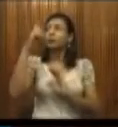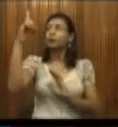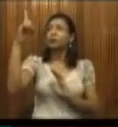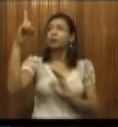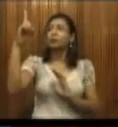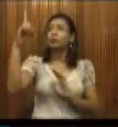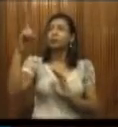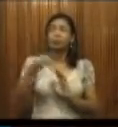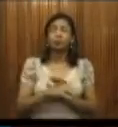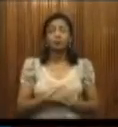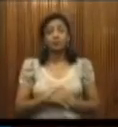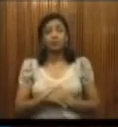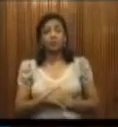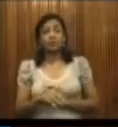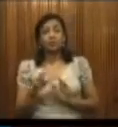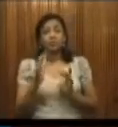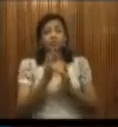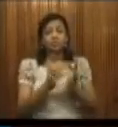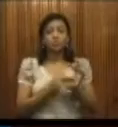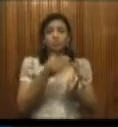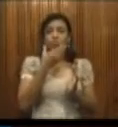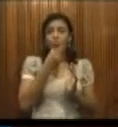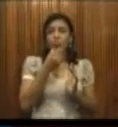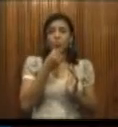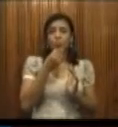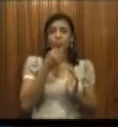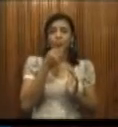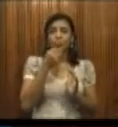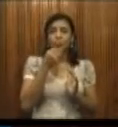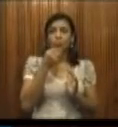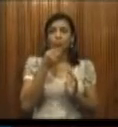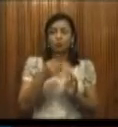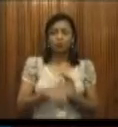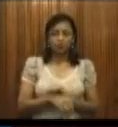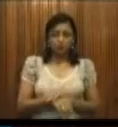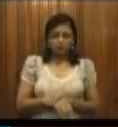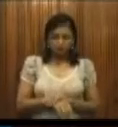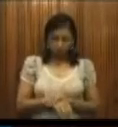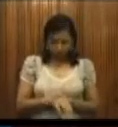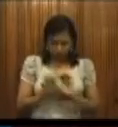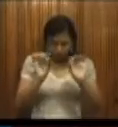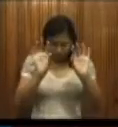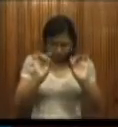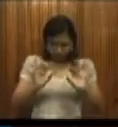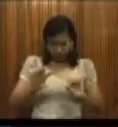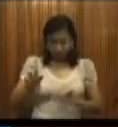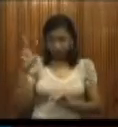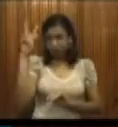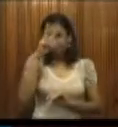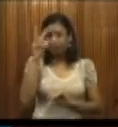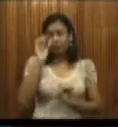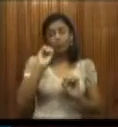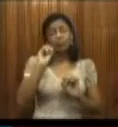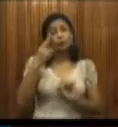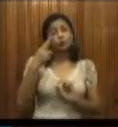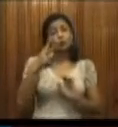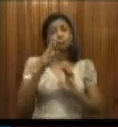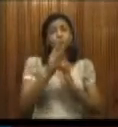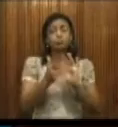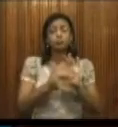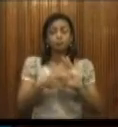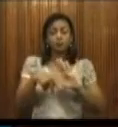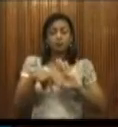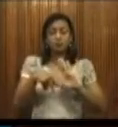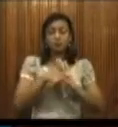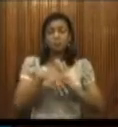história ou Cristo é o próprio Deus? Jesus inicia o diálogo falando para aquele homem o seguinte: qual a compreensão que você tem acerca